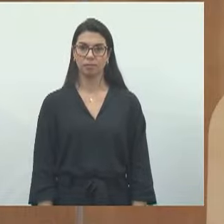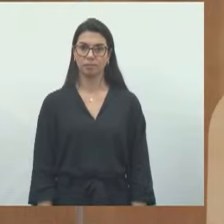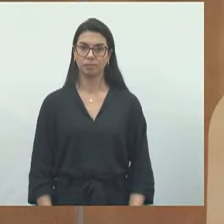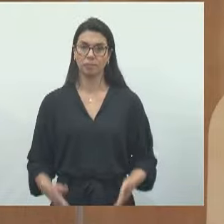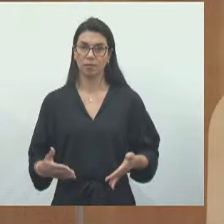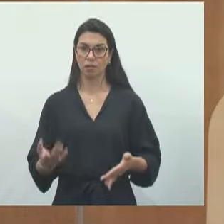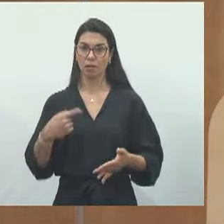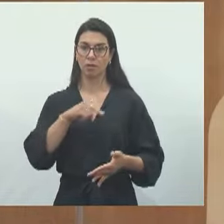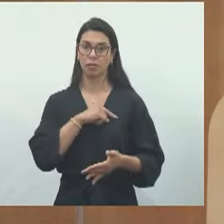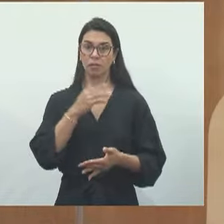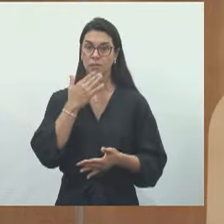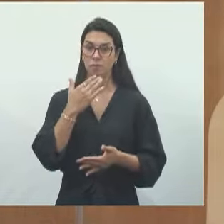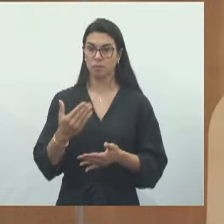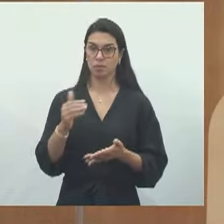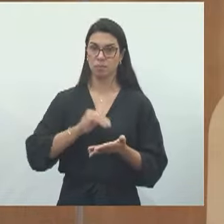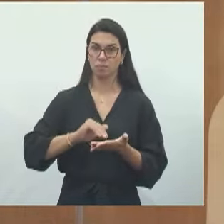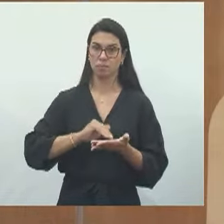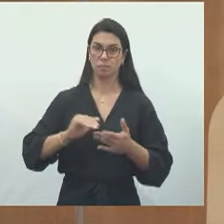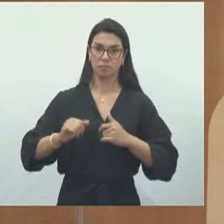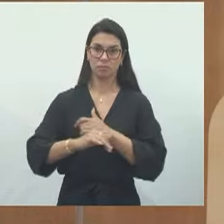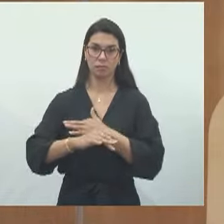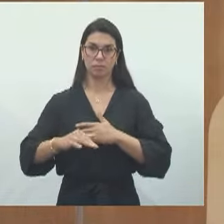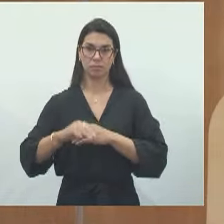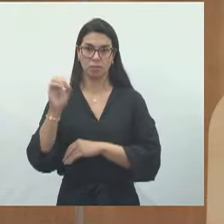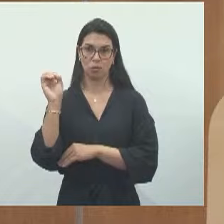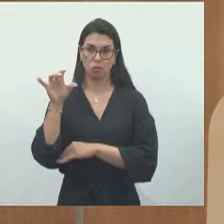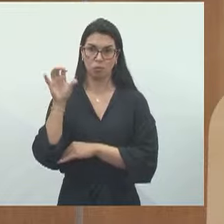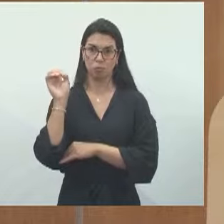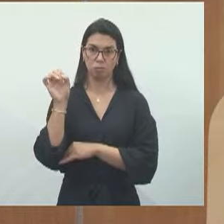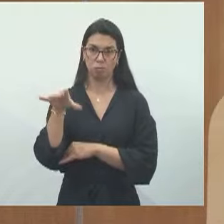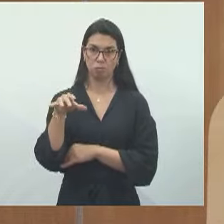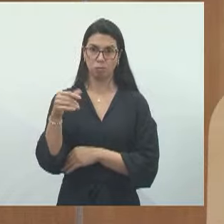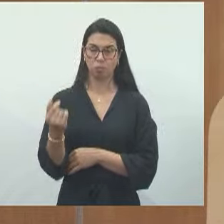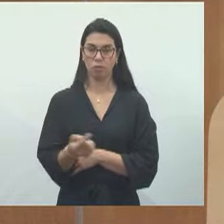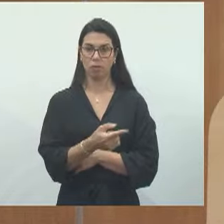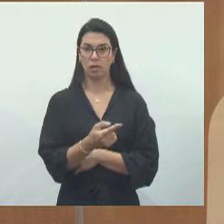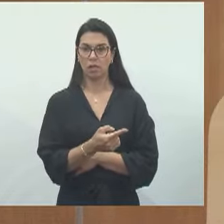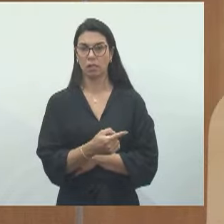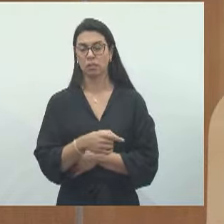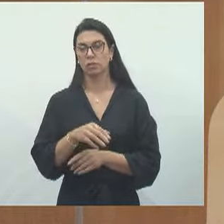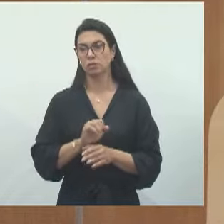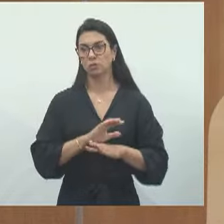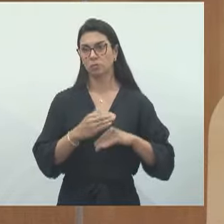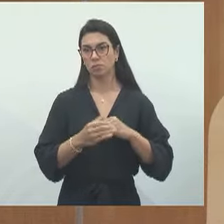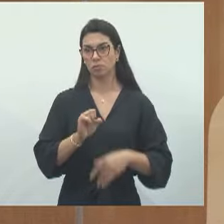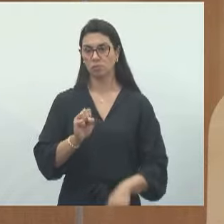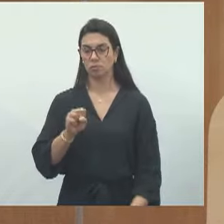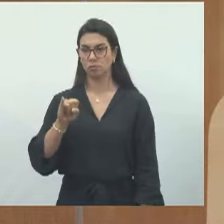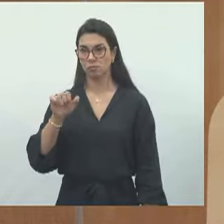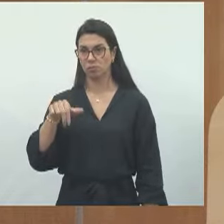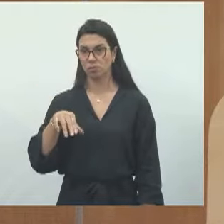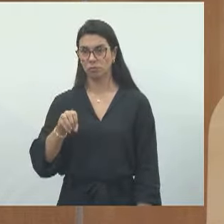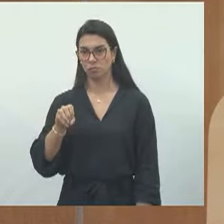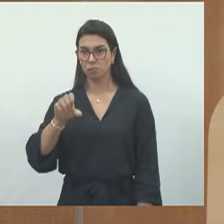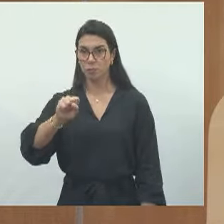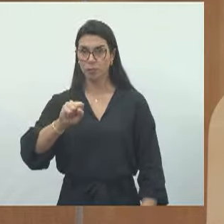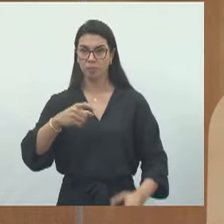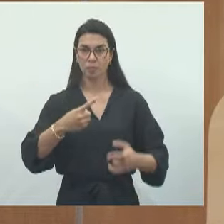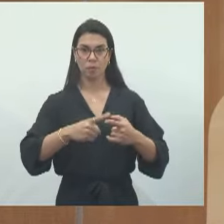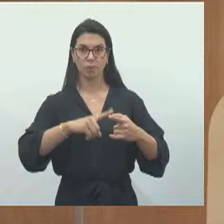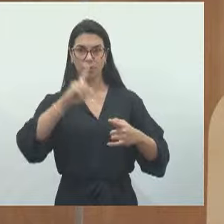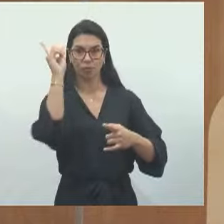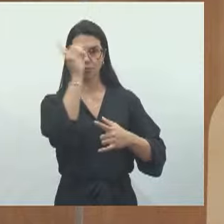Então, a gente está solicitando a mobilidade urbana, semáforo ali para a entrada do Parque dos Sinos ali, os moradores ali,